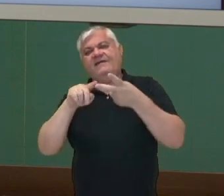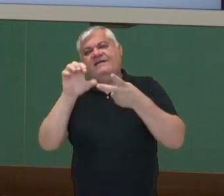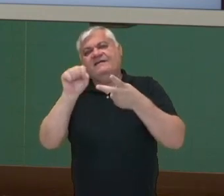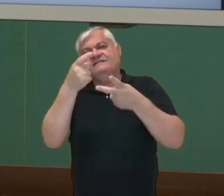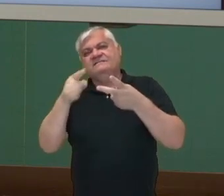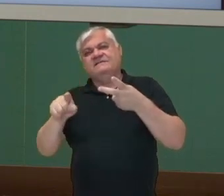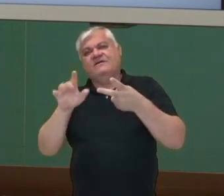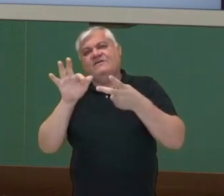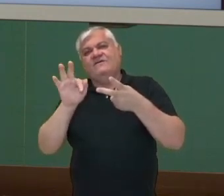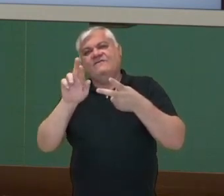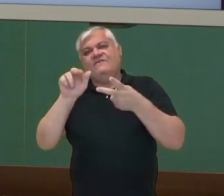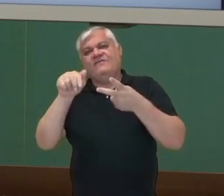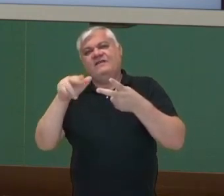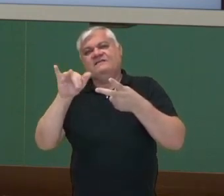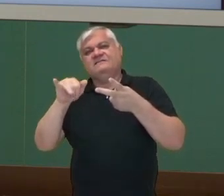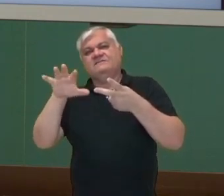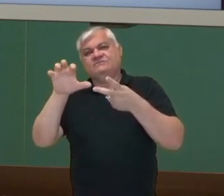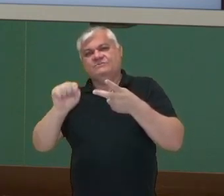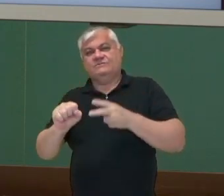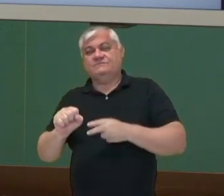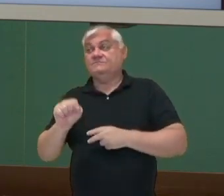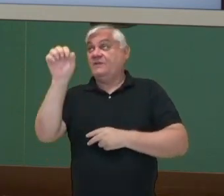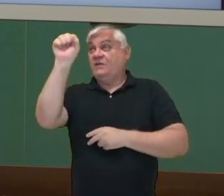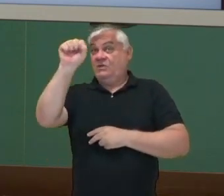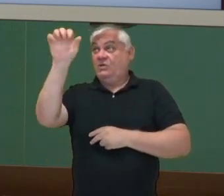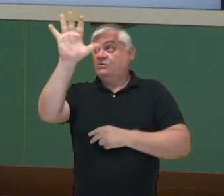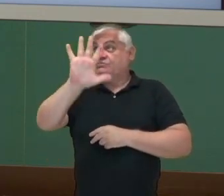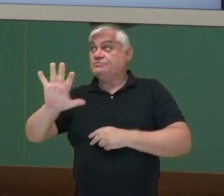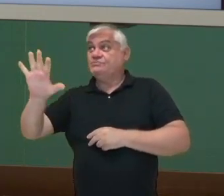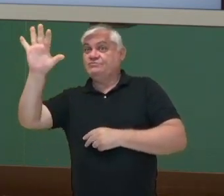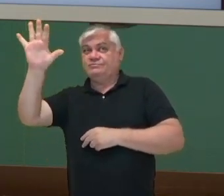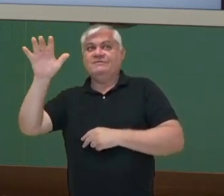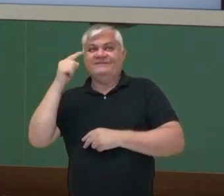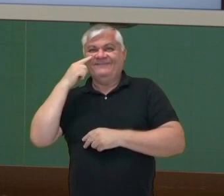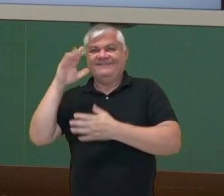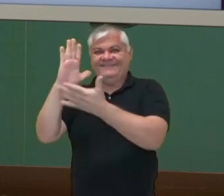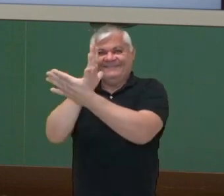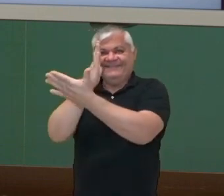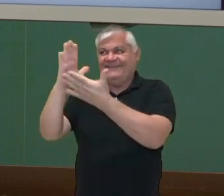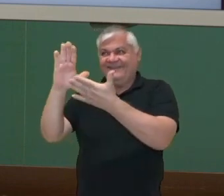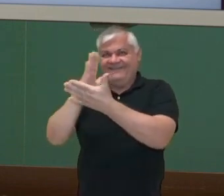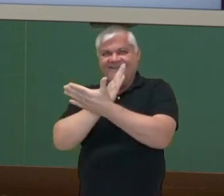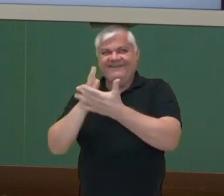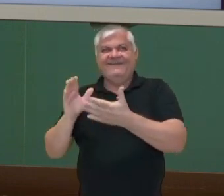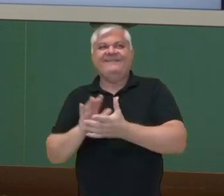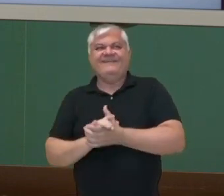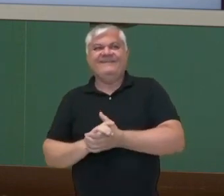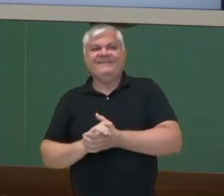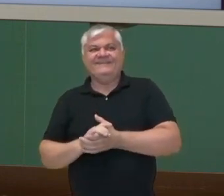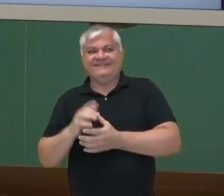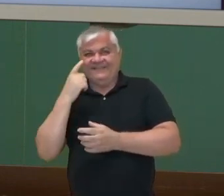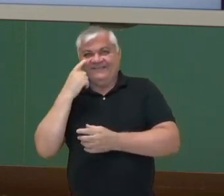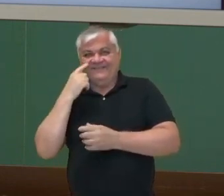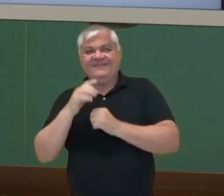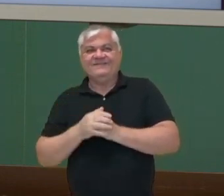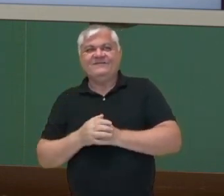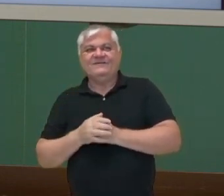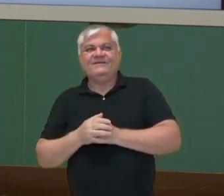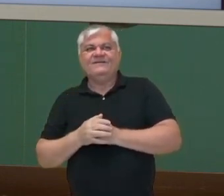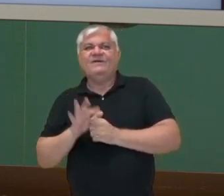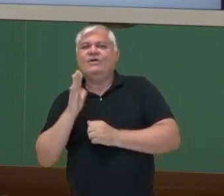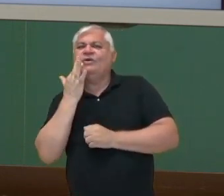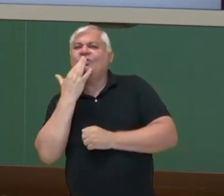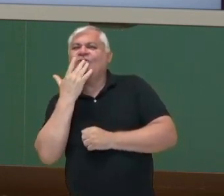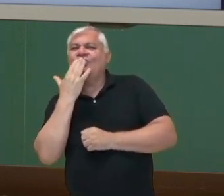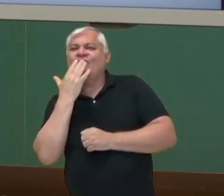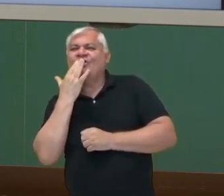né? Região sudeste, a divisão ali das áreas de bacias hidrográficas. Esta parte aqui, até